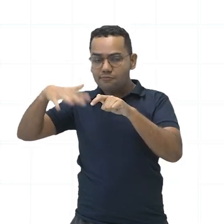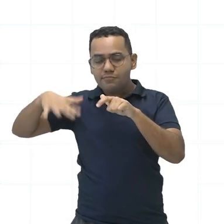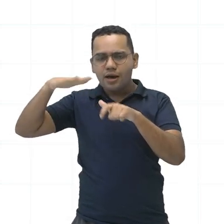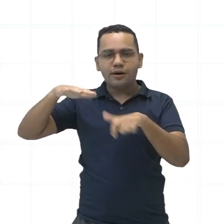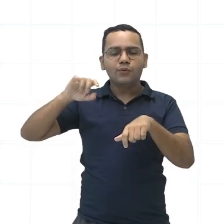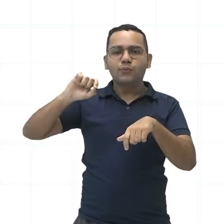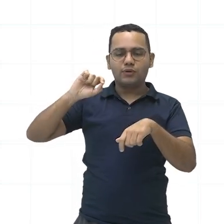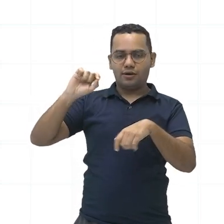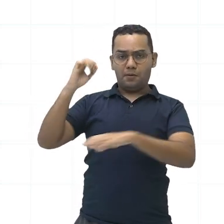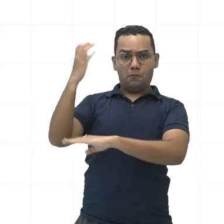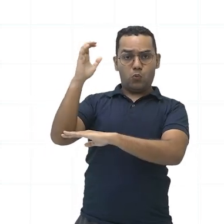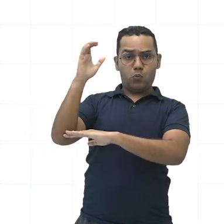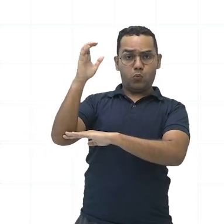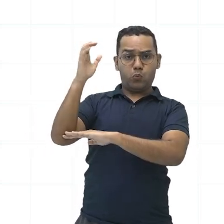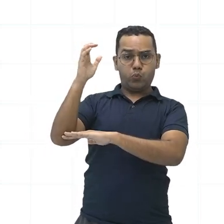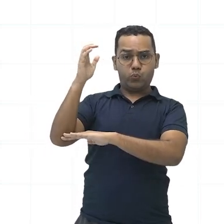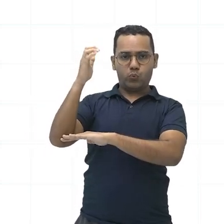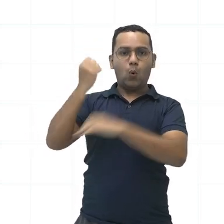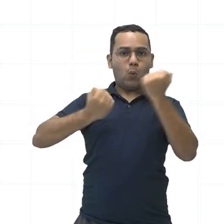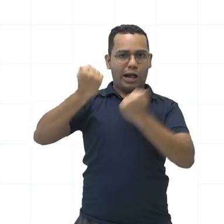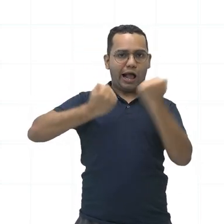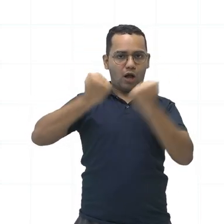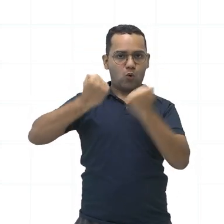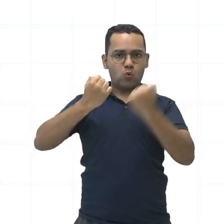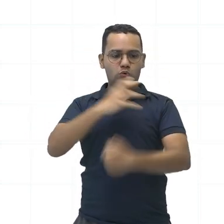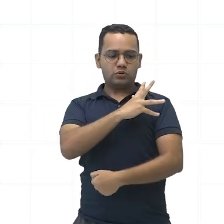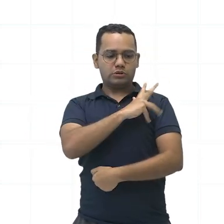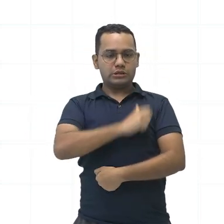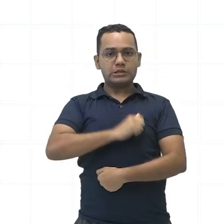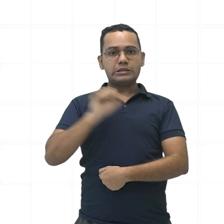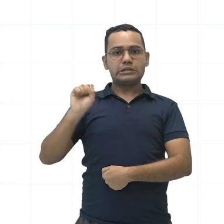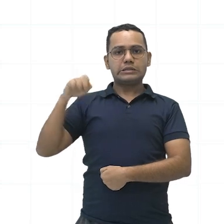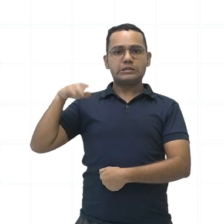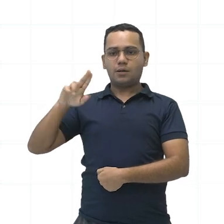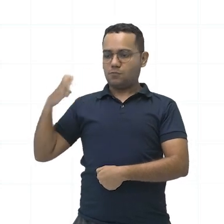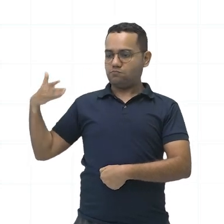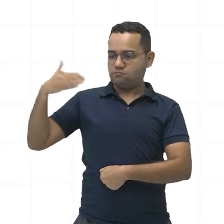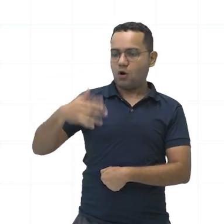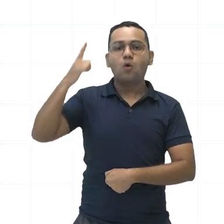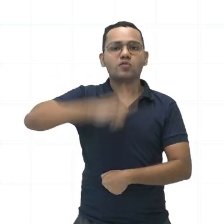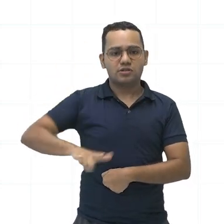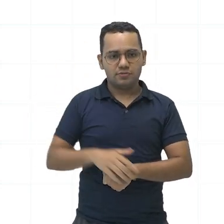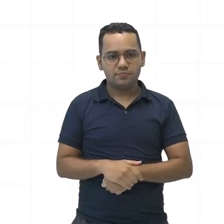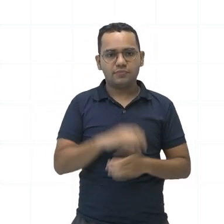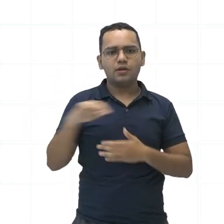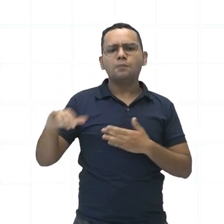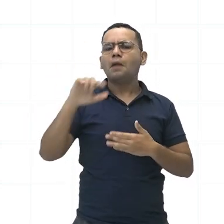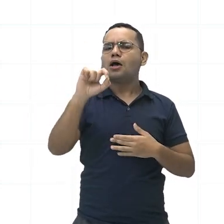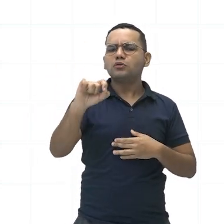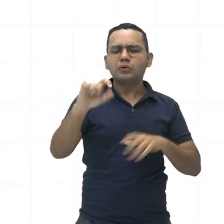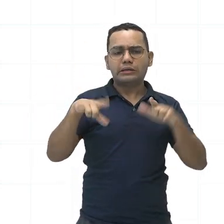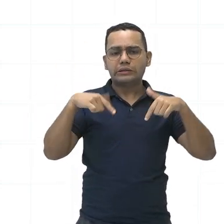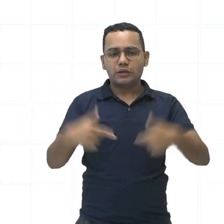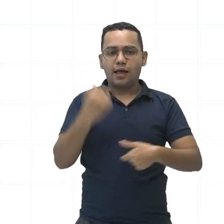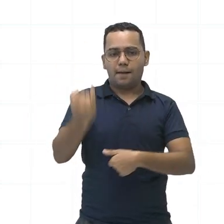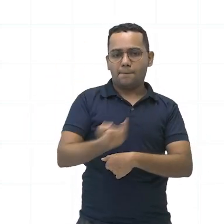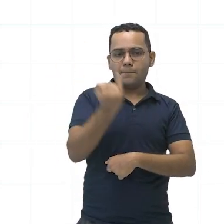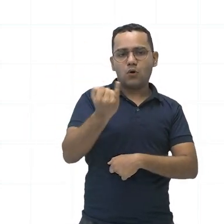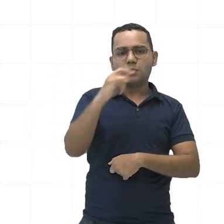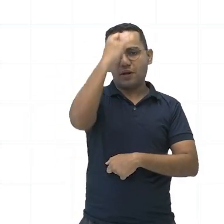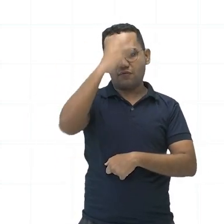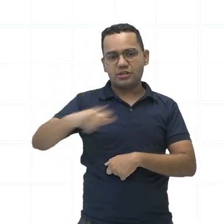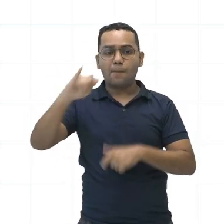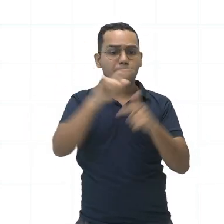podem evitar complicações e até mesmo evitar a morte de um indivíduo. Então, os